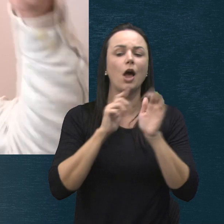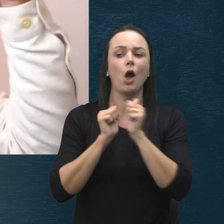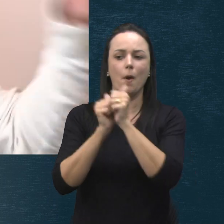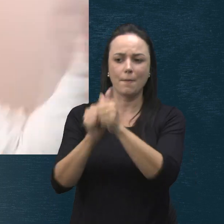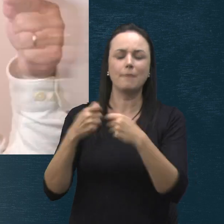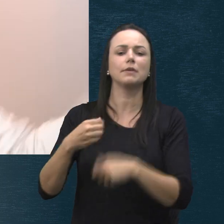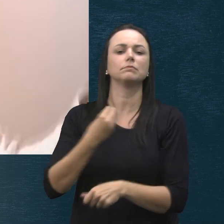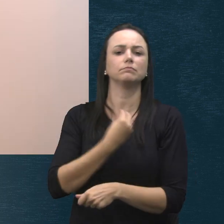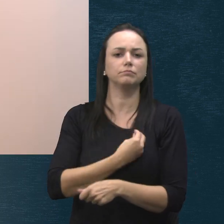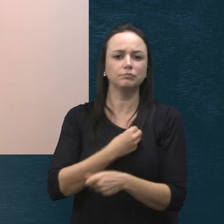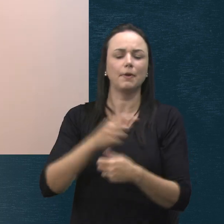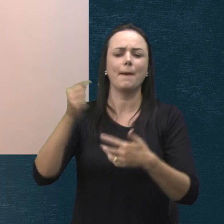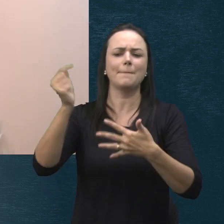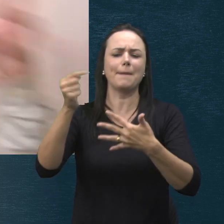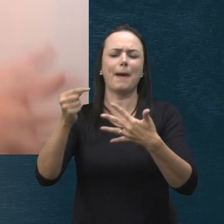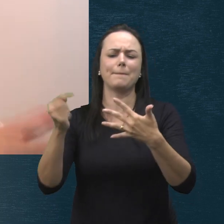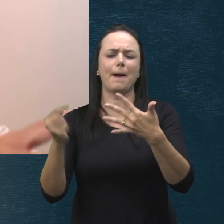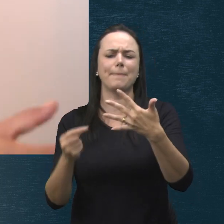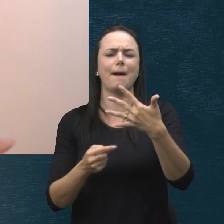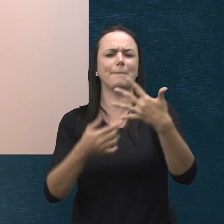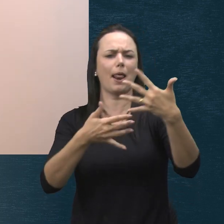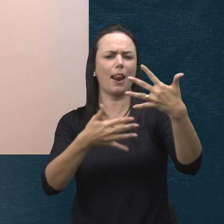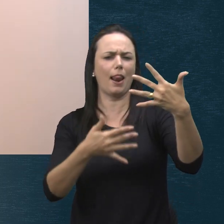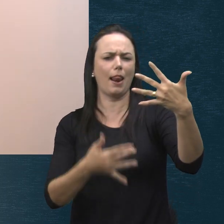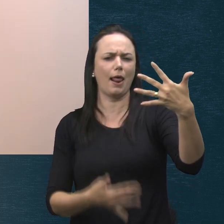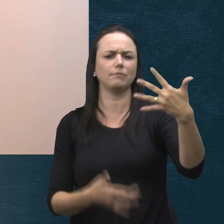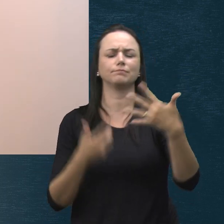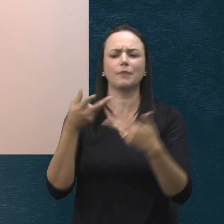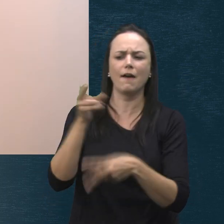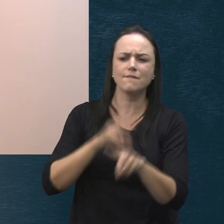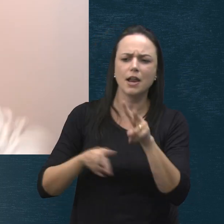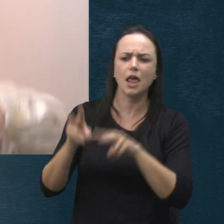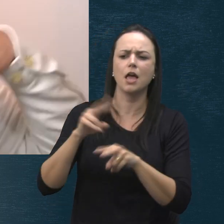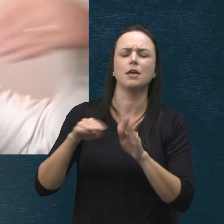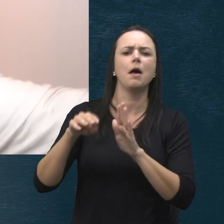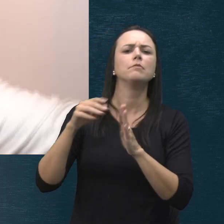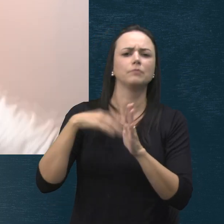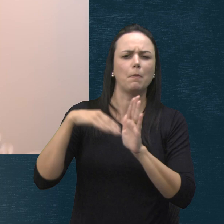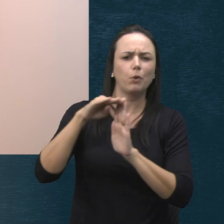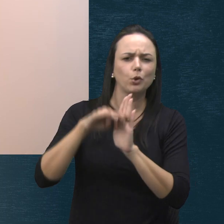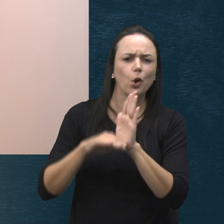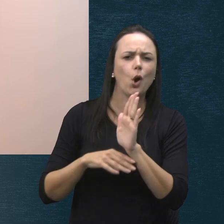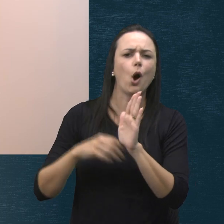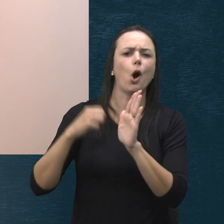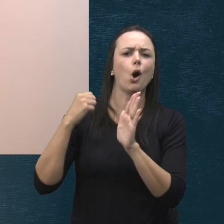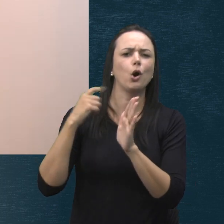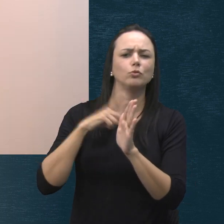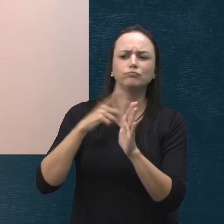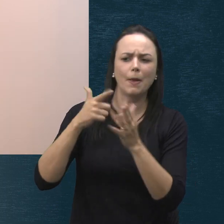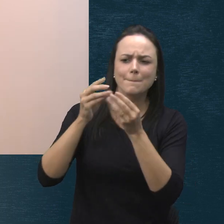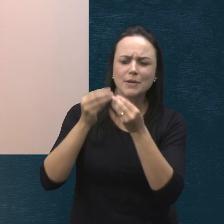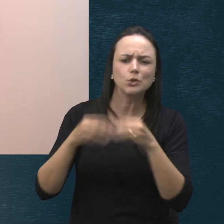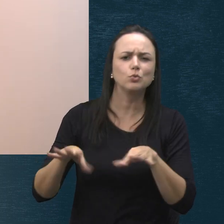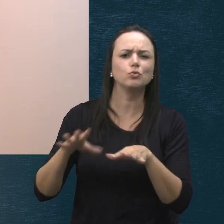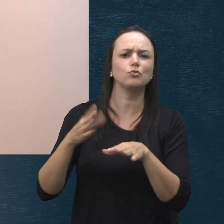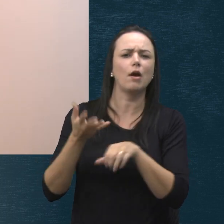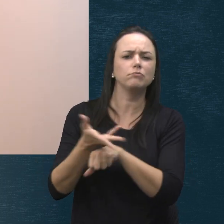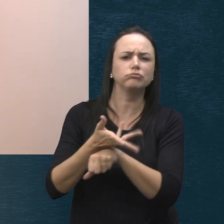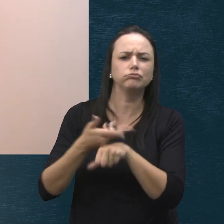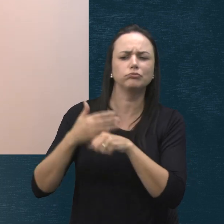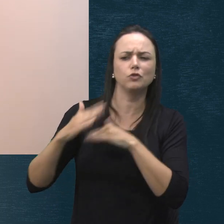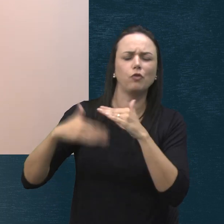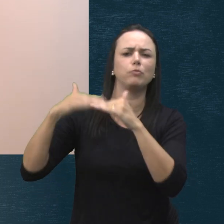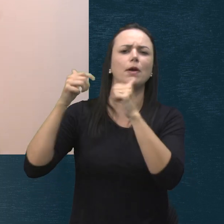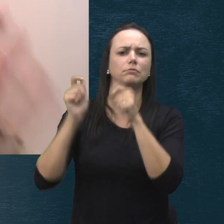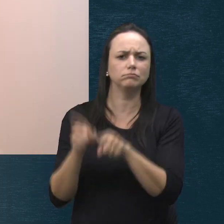presente em tal e tal situação. Por exemplo, você faz uma avaliação com o protocolo cientificamente validado, se não houver prejuízo de habilidades desenvolvimentais,